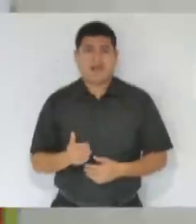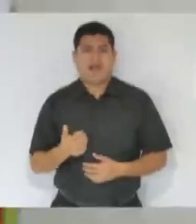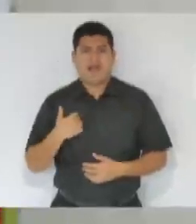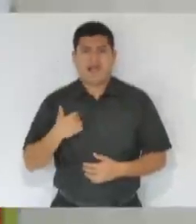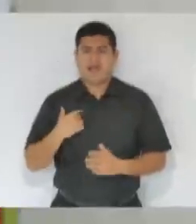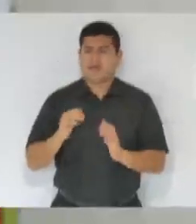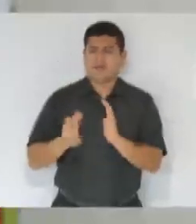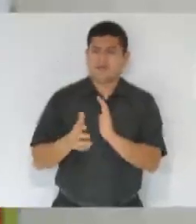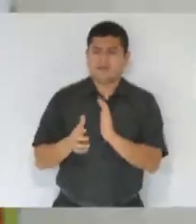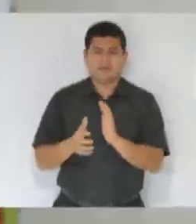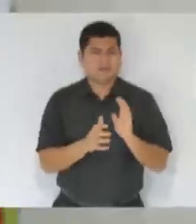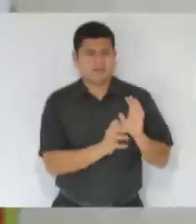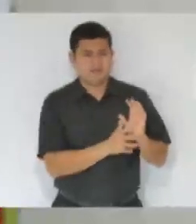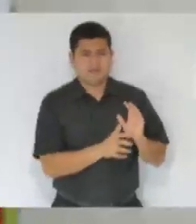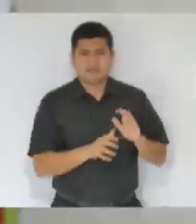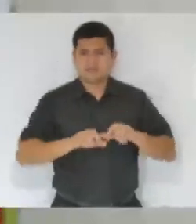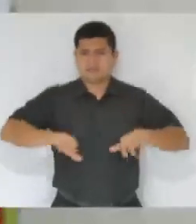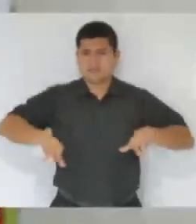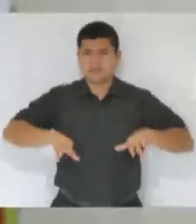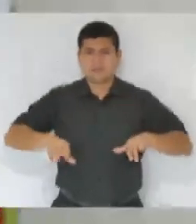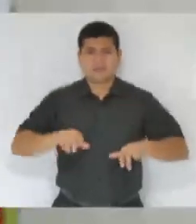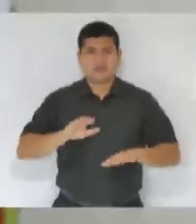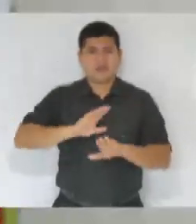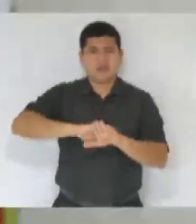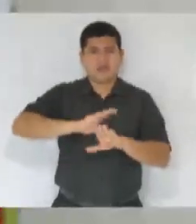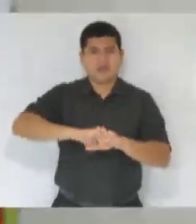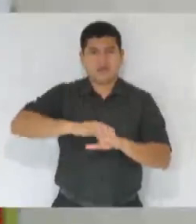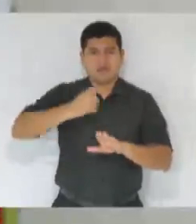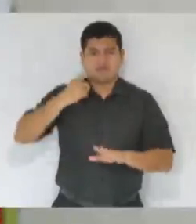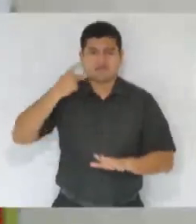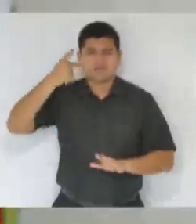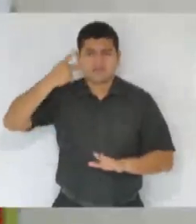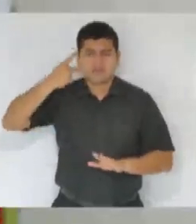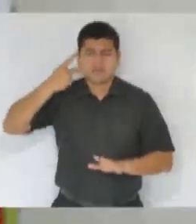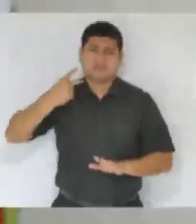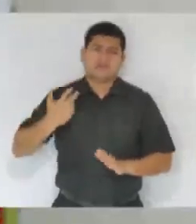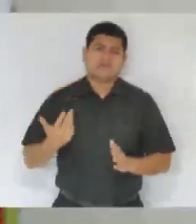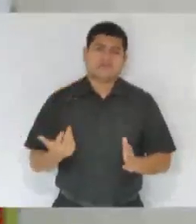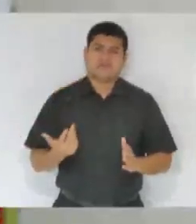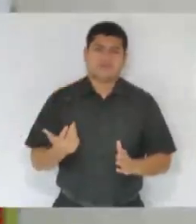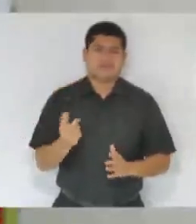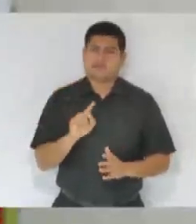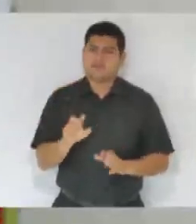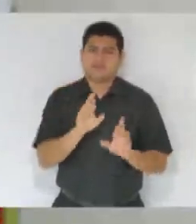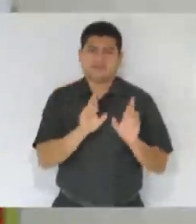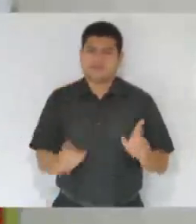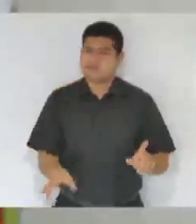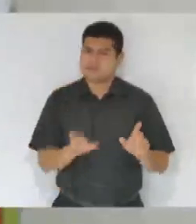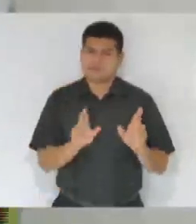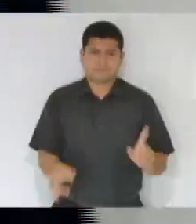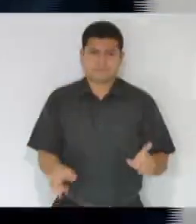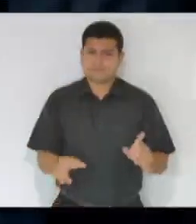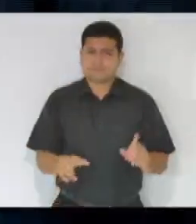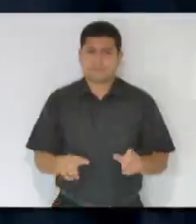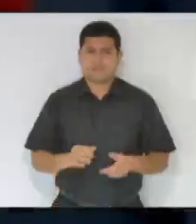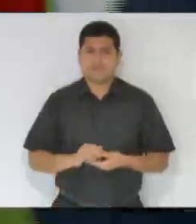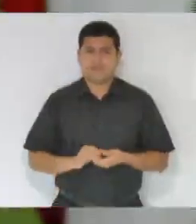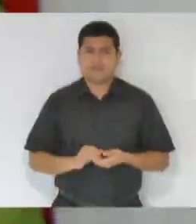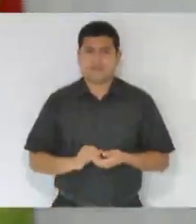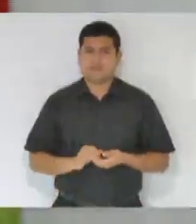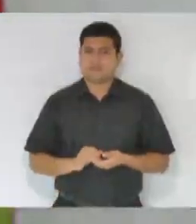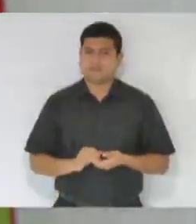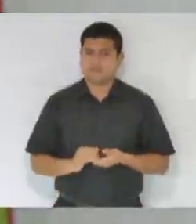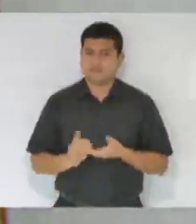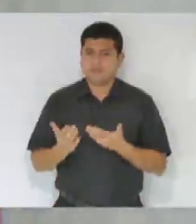partidária, é uma questão de ideologia política. Não é uma questão de ideologia política, é uma questão